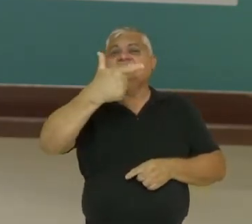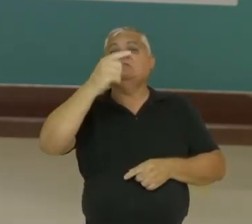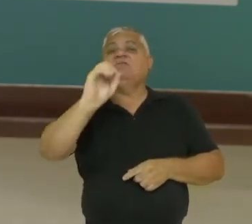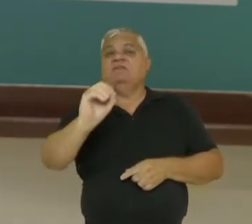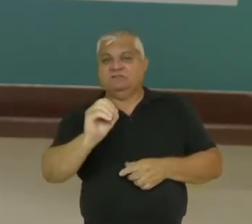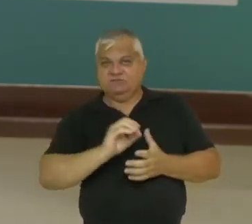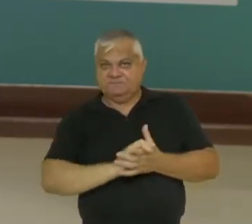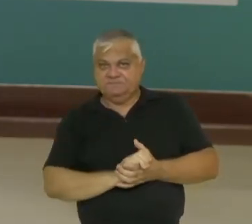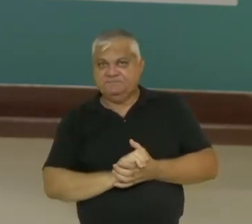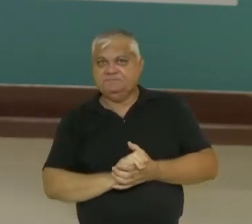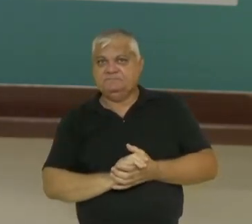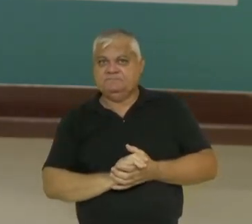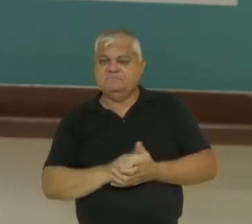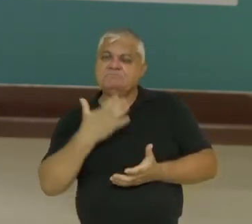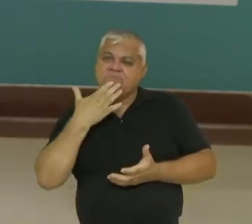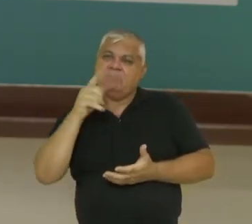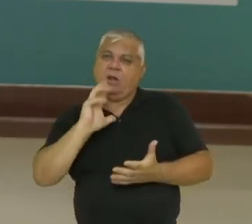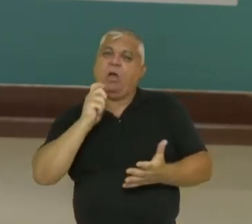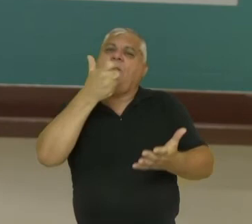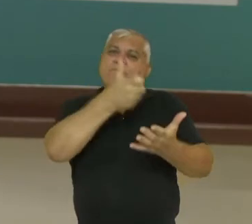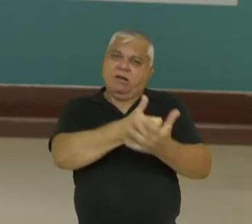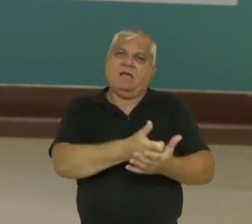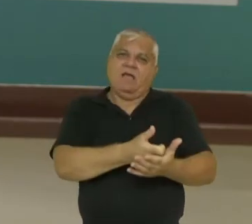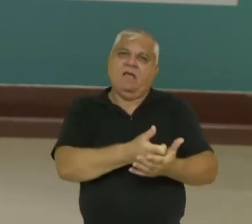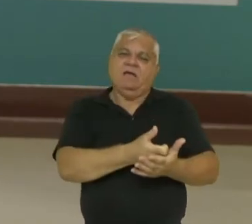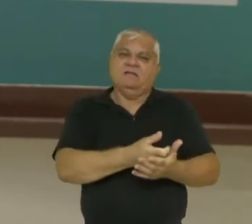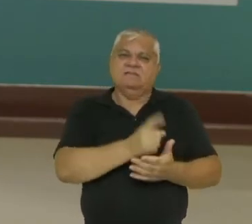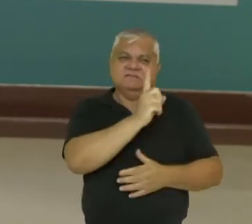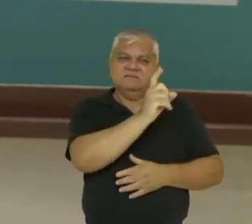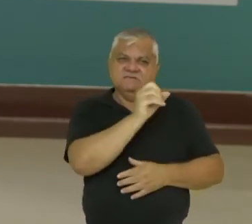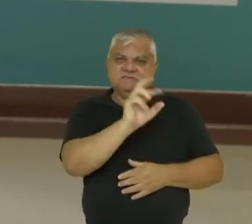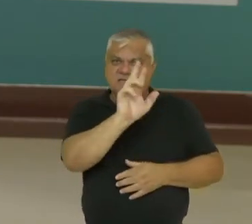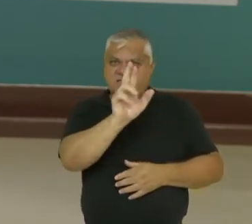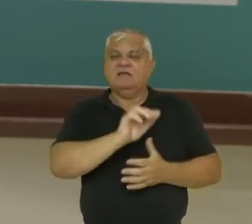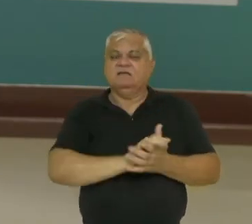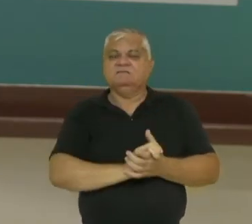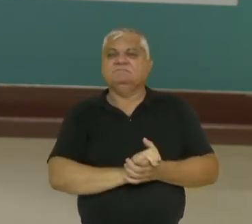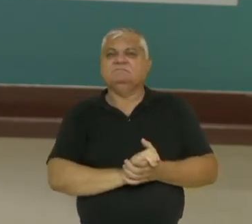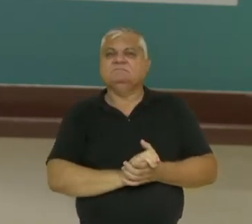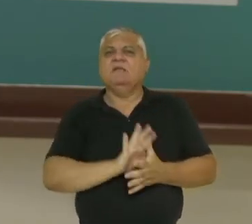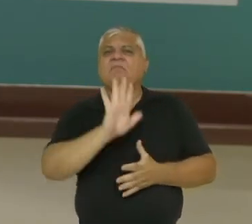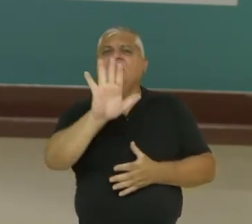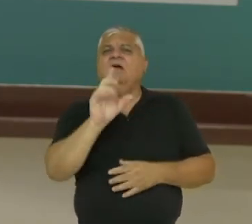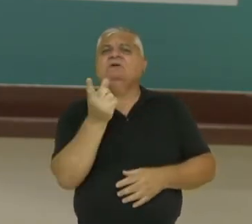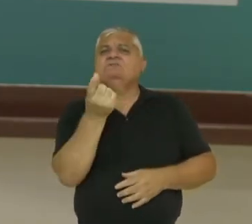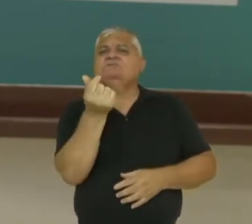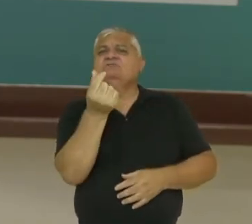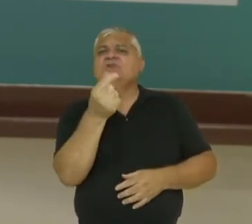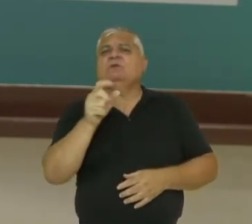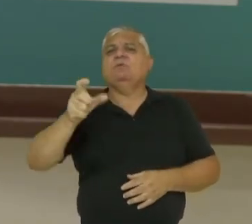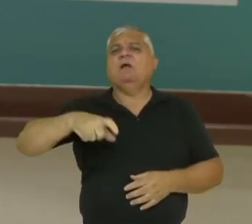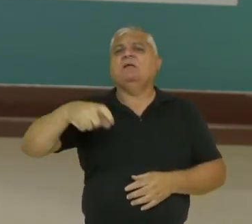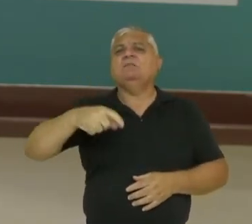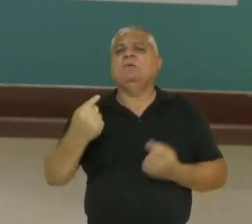chega lá, o cidadão está lá, você está querendo comprar, digamos, uma calça que você gosta muito, né? E